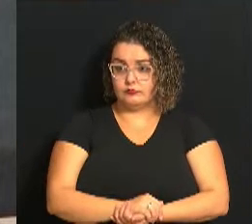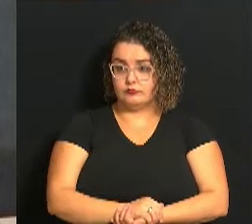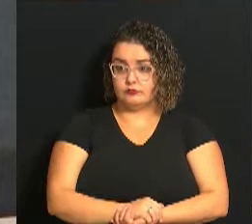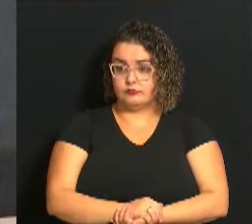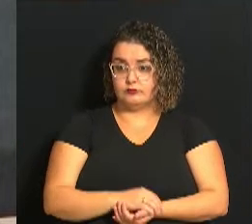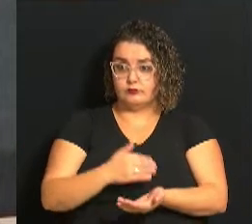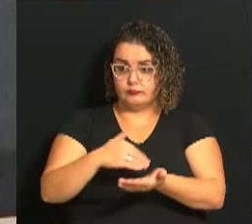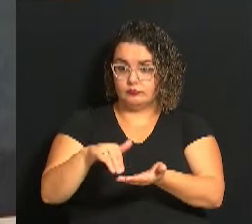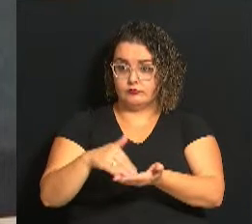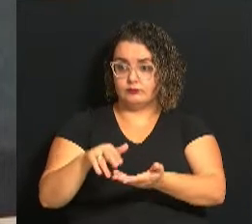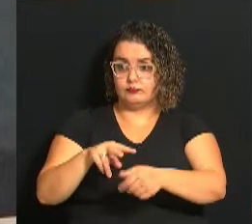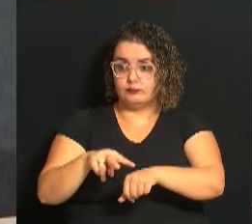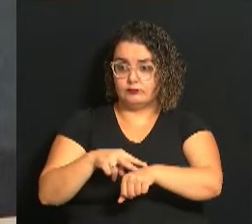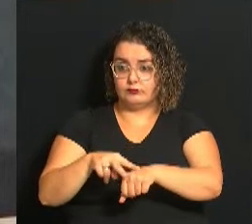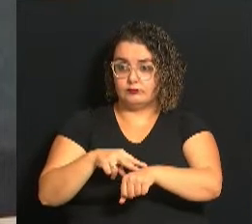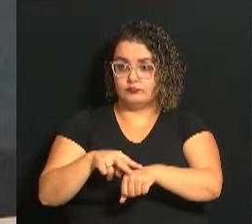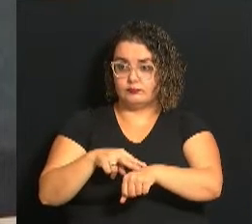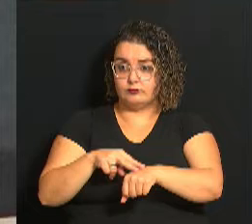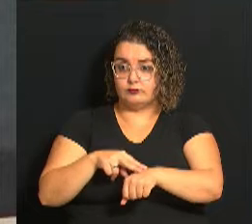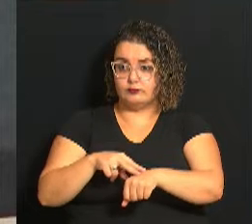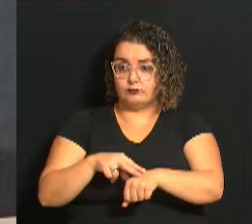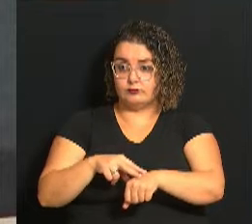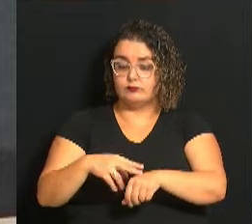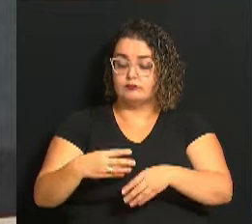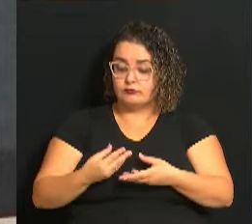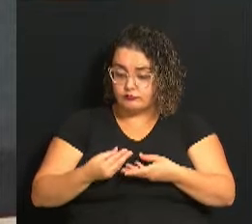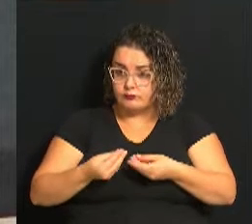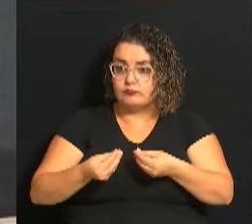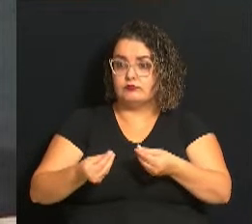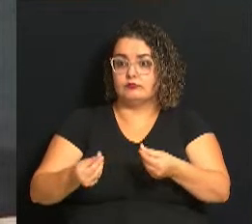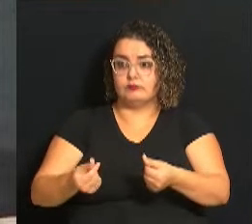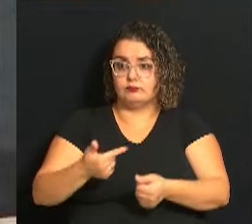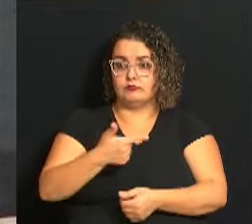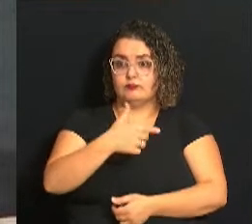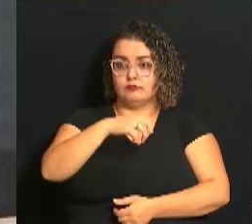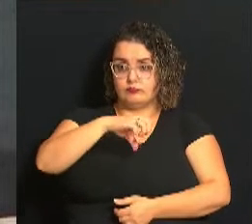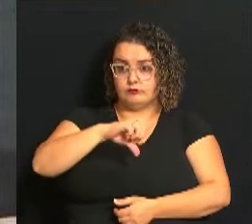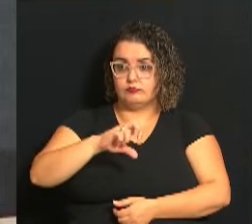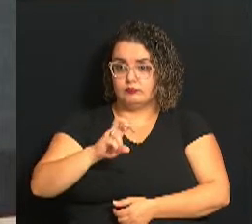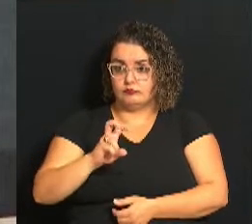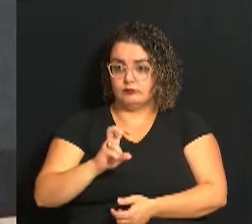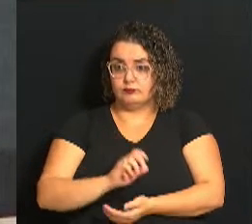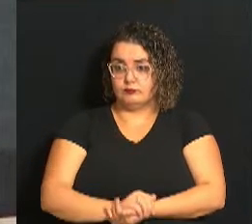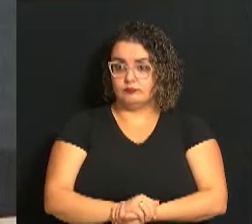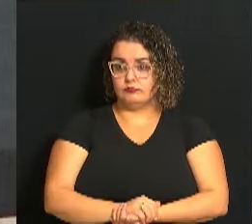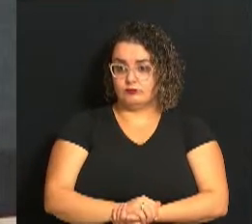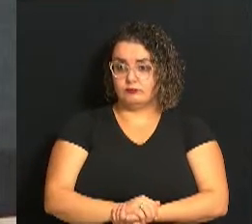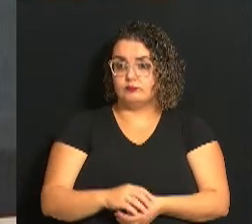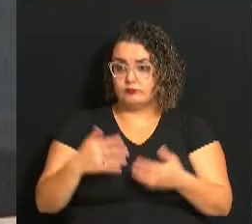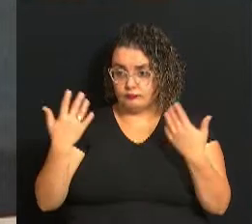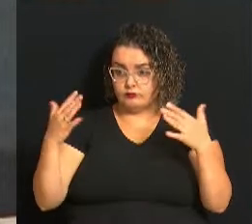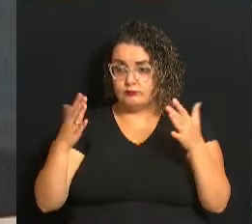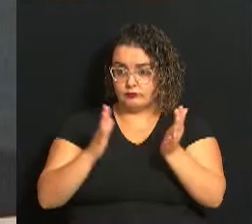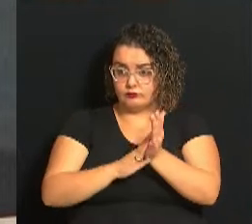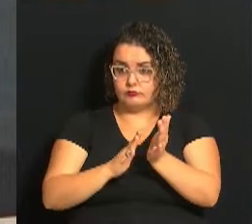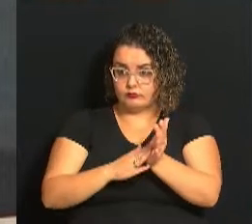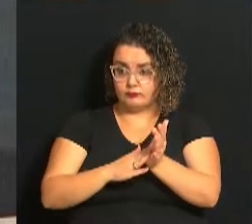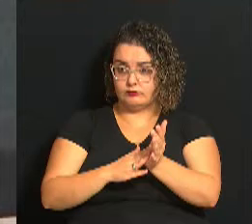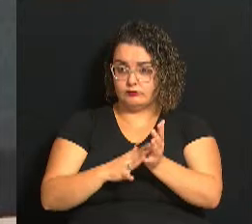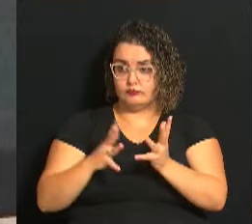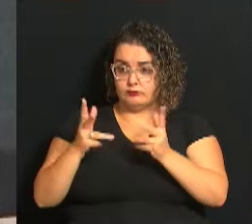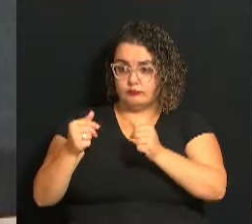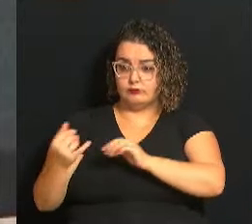do Verde foi muito sensível à coisa da 295. Eu queria parabenizar vocês em nome das entidades,